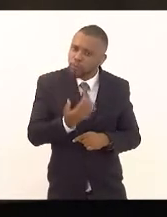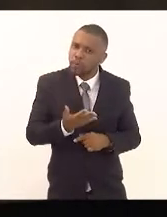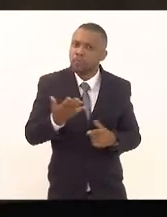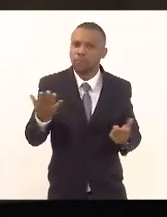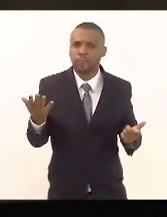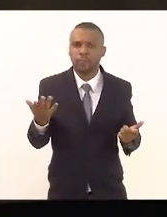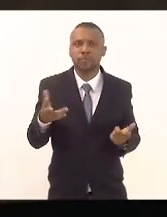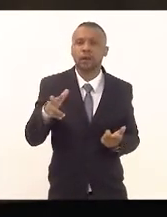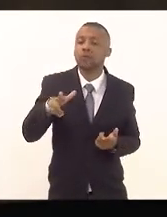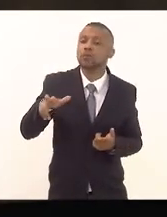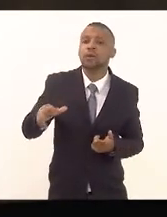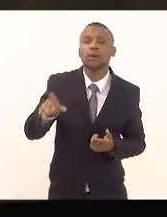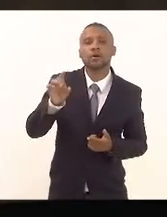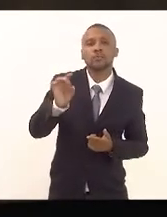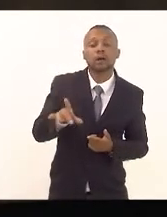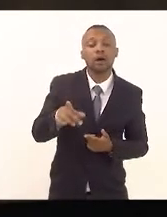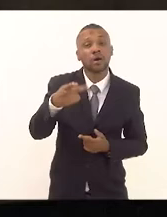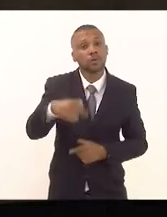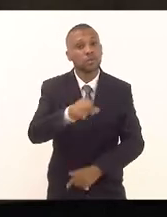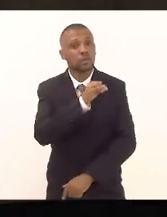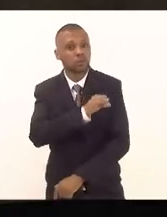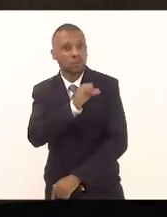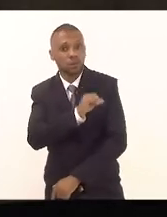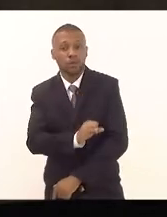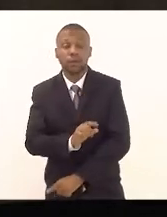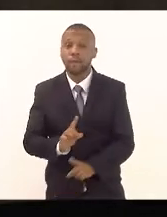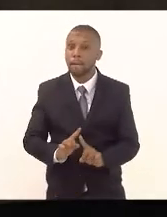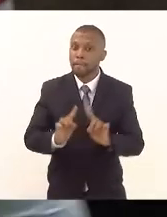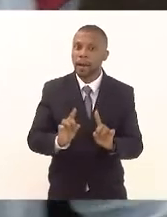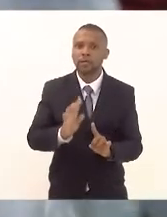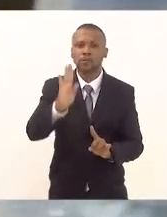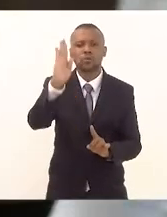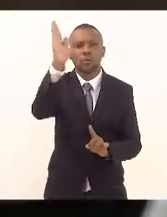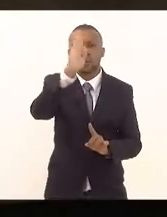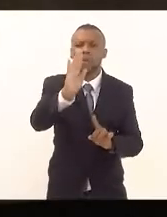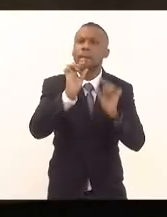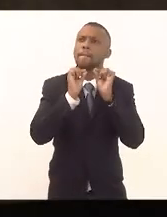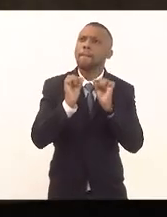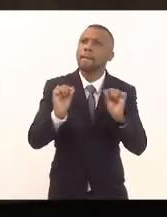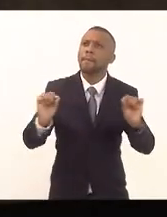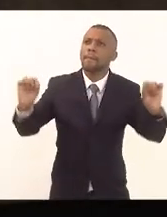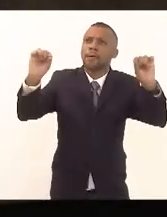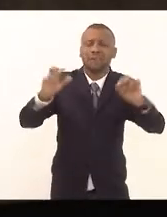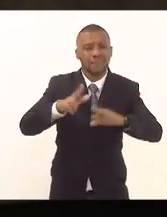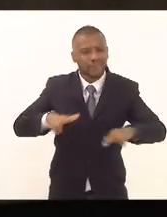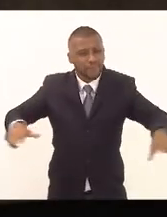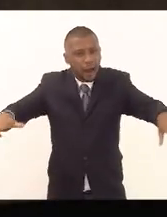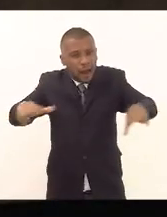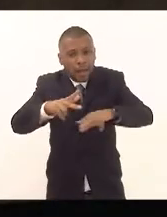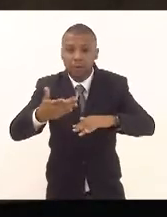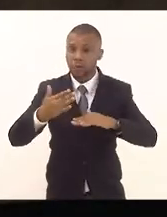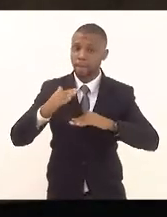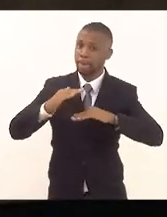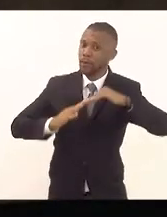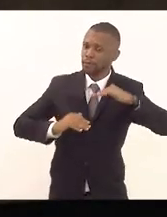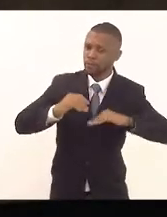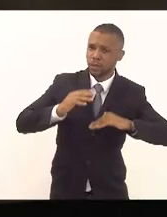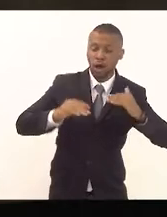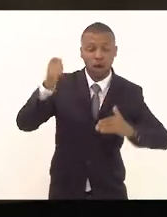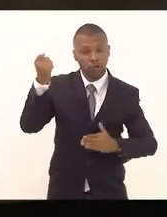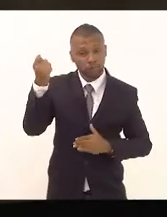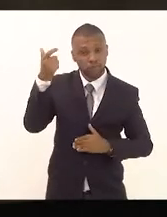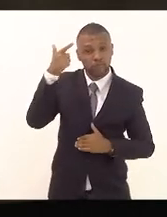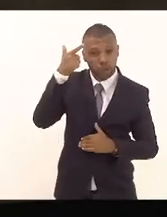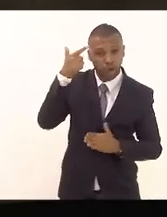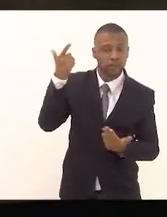Não apenas no Rio de Janeiro, mas em todo o Brasil, inúmeras vocações de adolescentes e